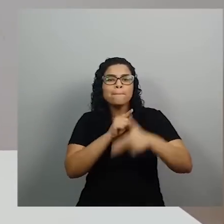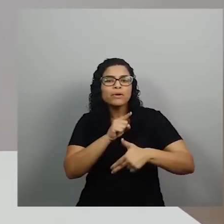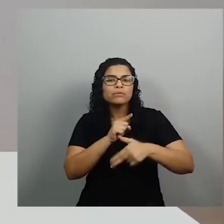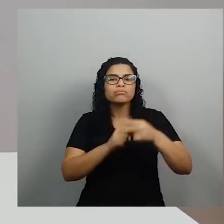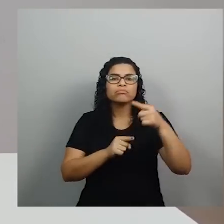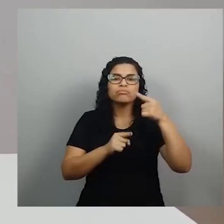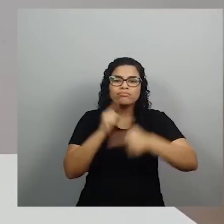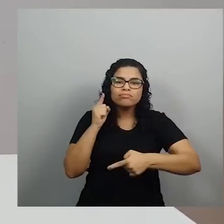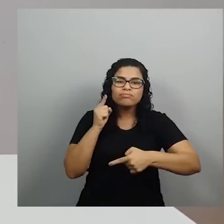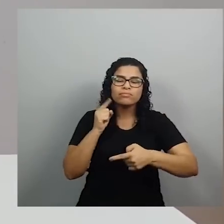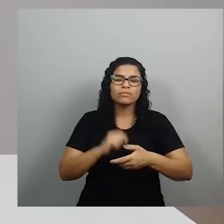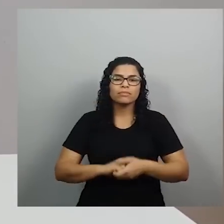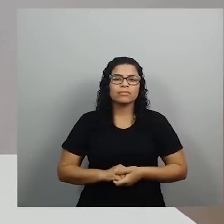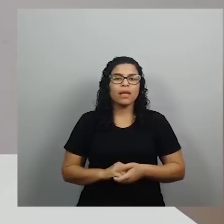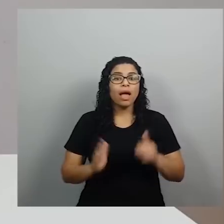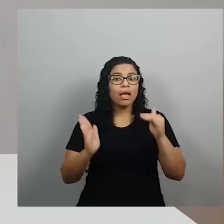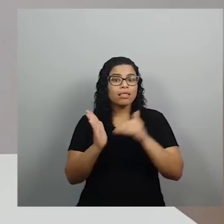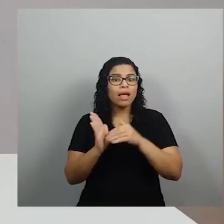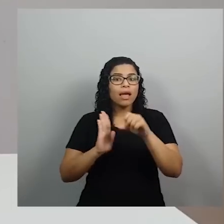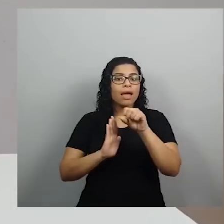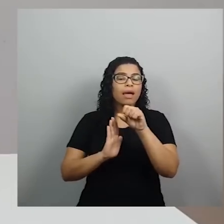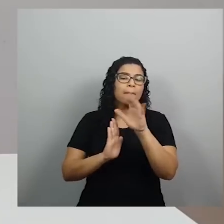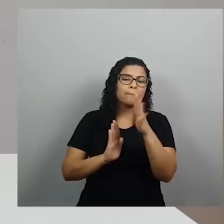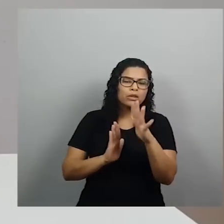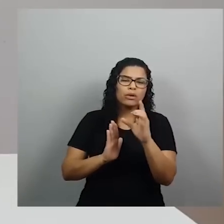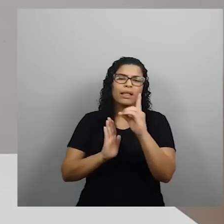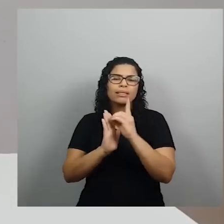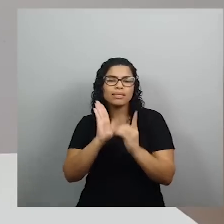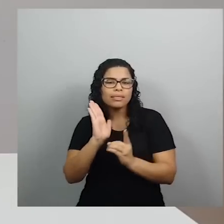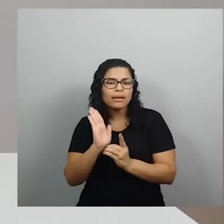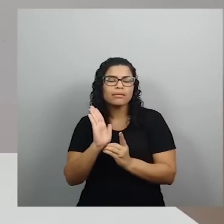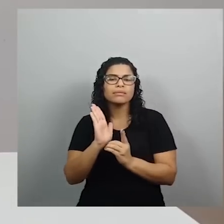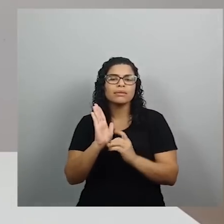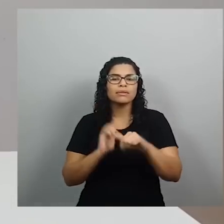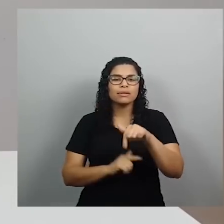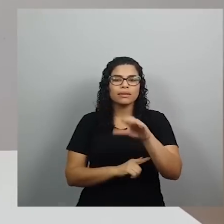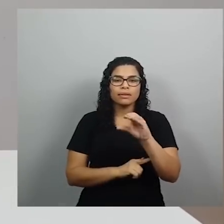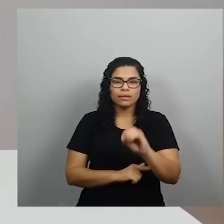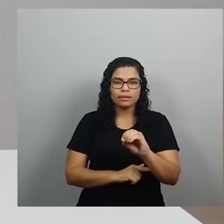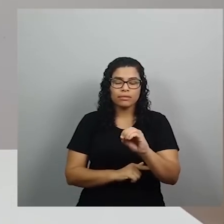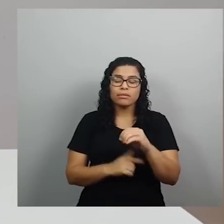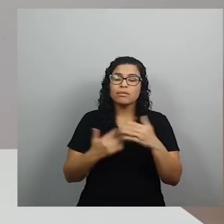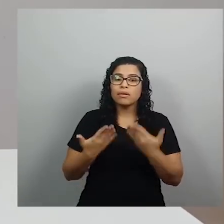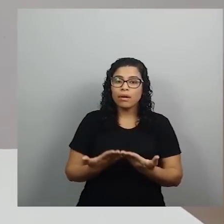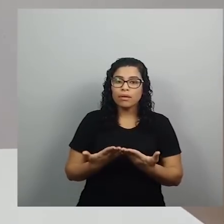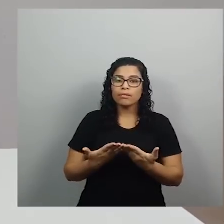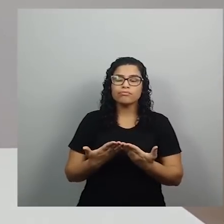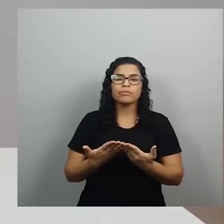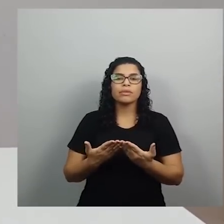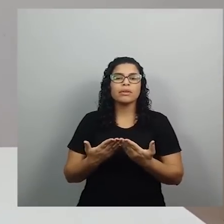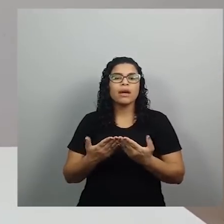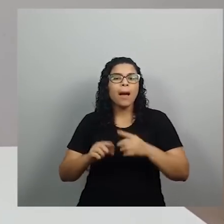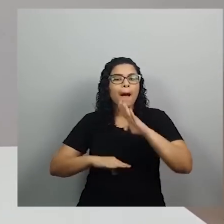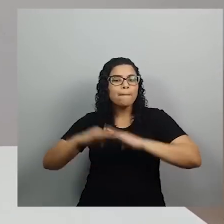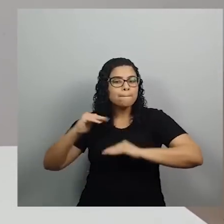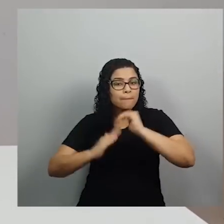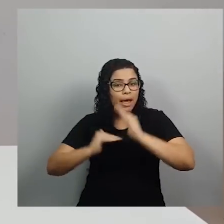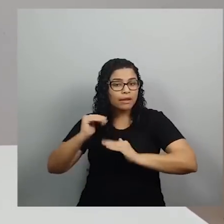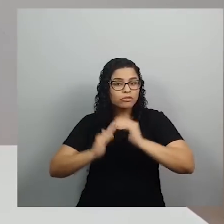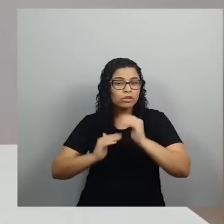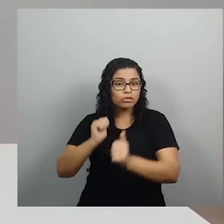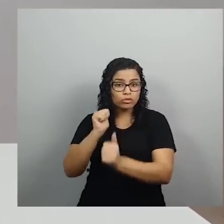de 70. Durante esse período de censura, a prática do esporte foi combatida com prisões